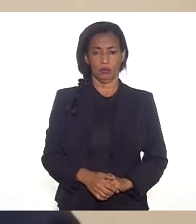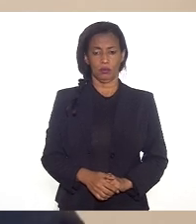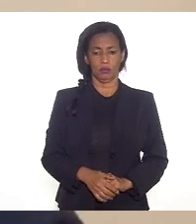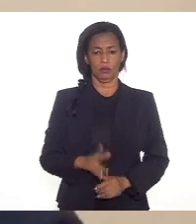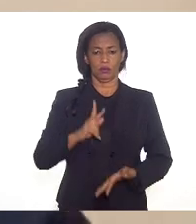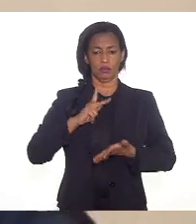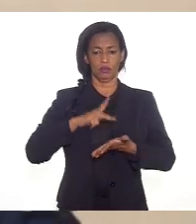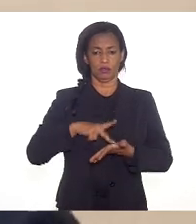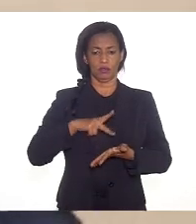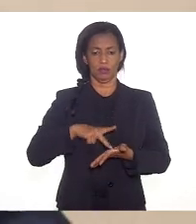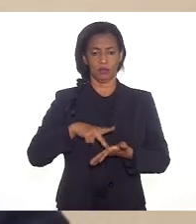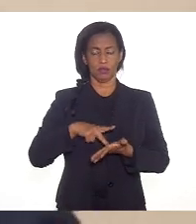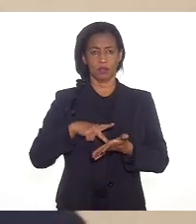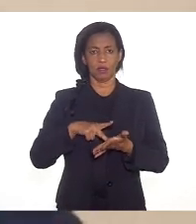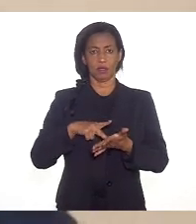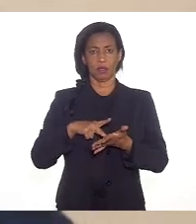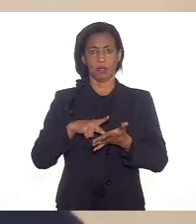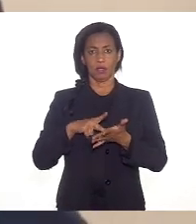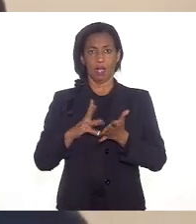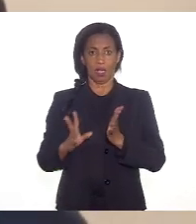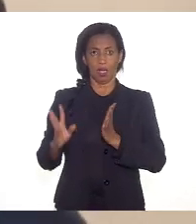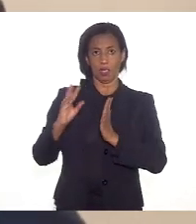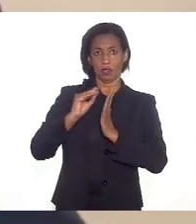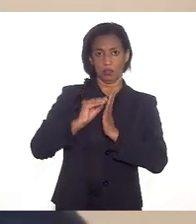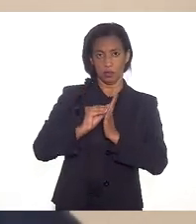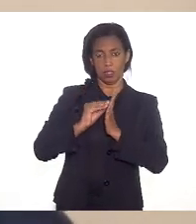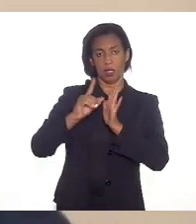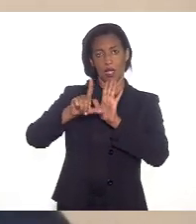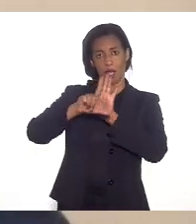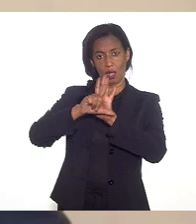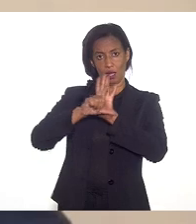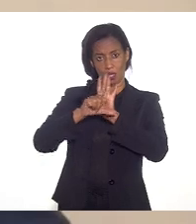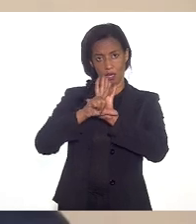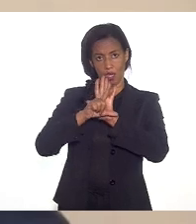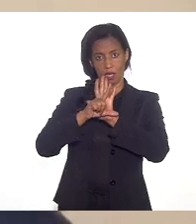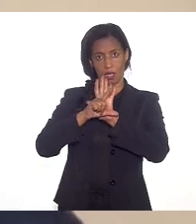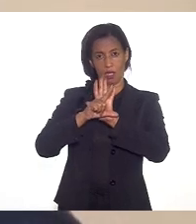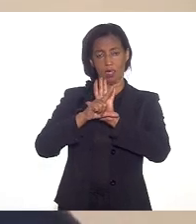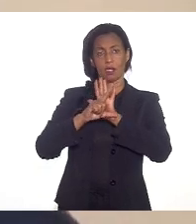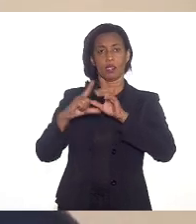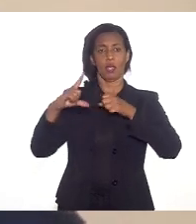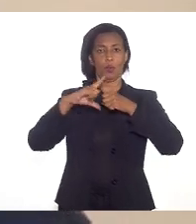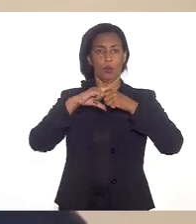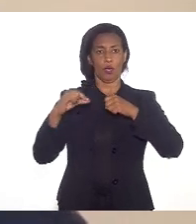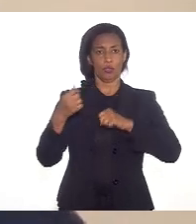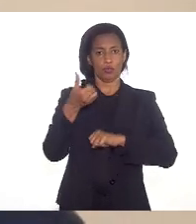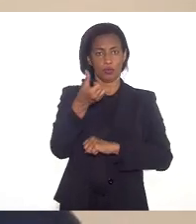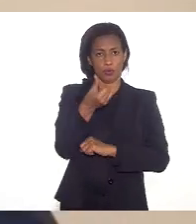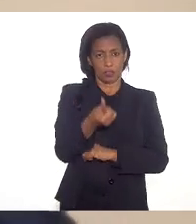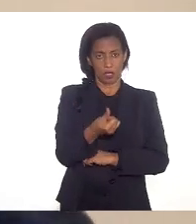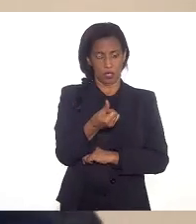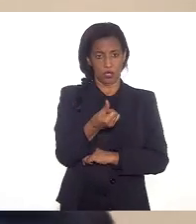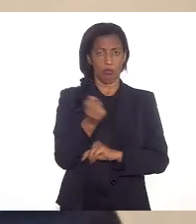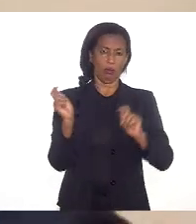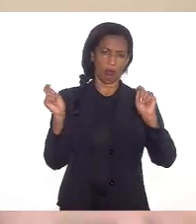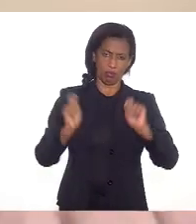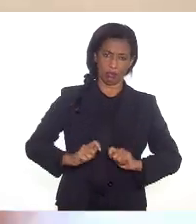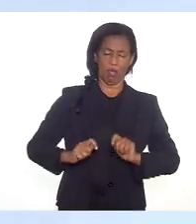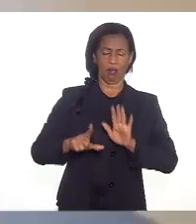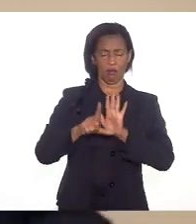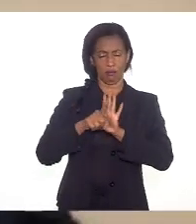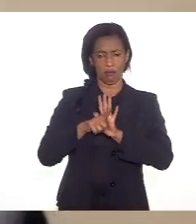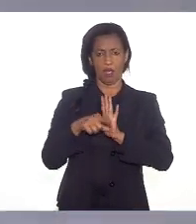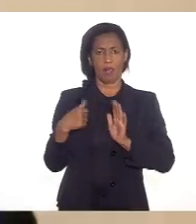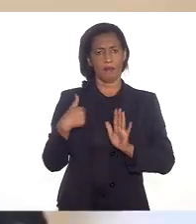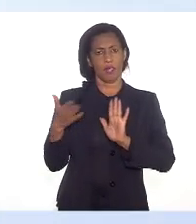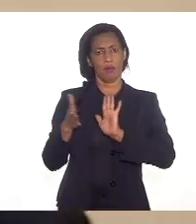na verdade, está adicionando à lei um teor, que é o artigo 6. Então, portanto, cabe a alteração da lei. Então, minha